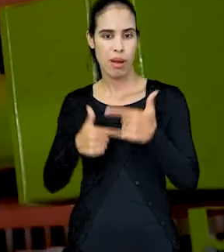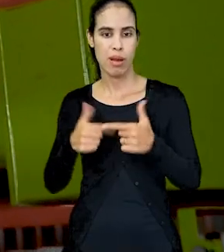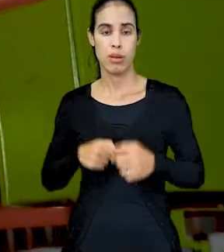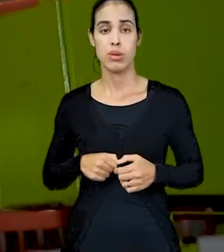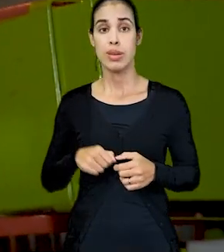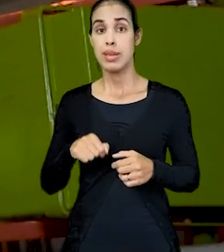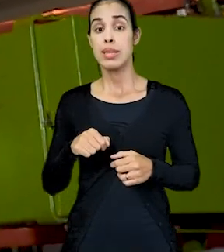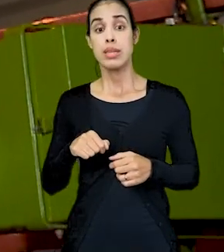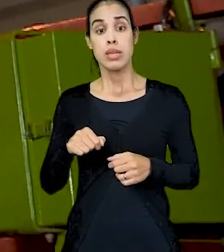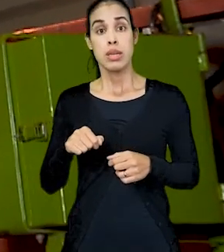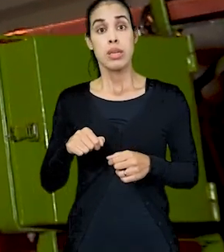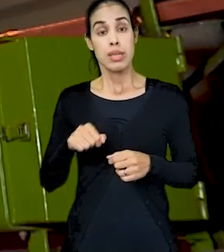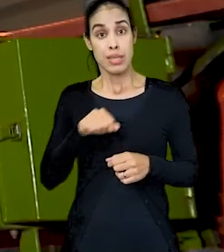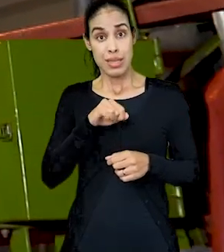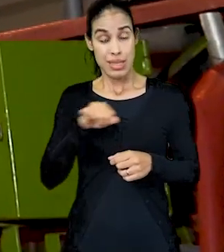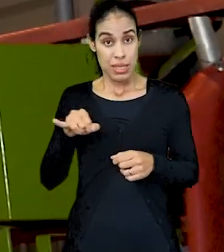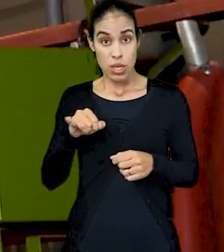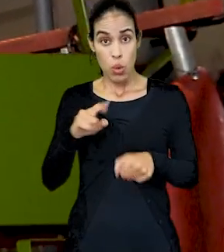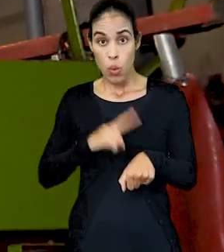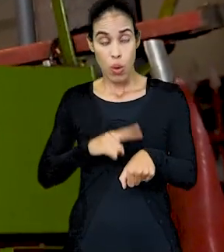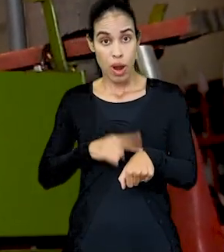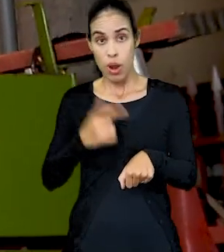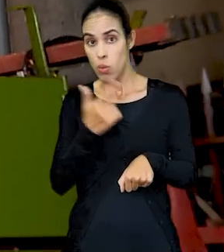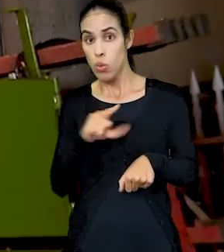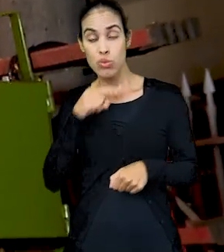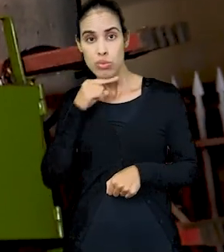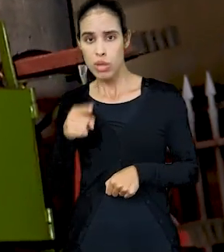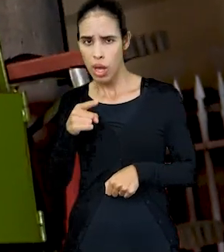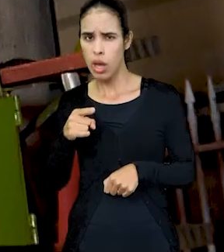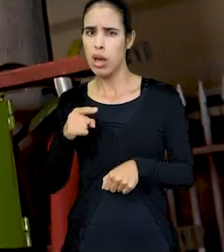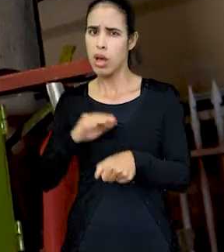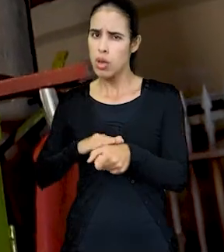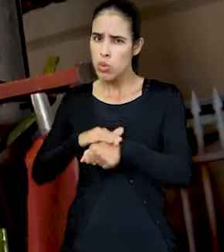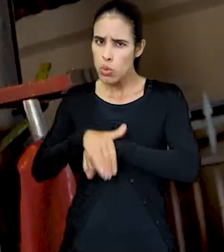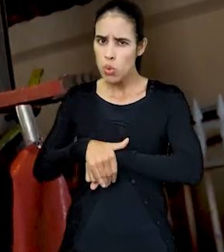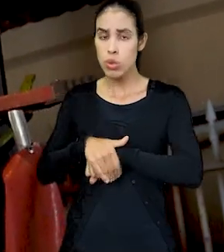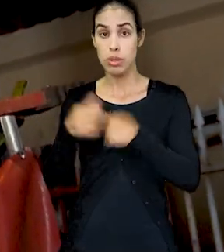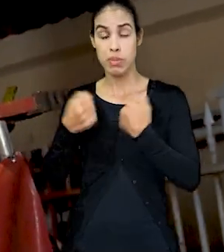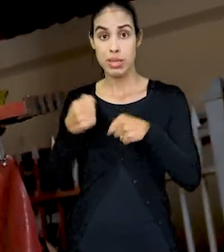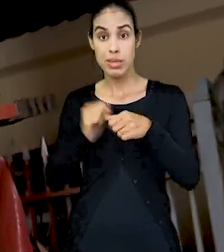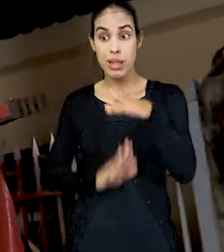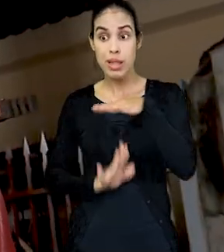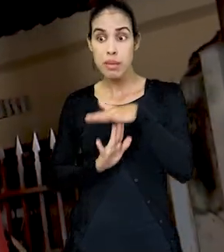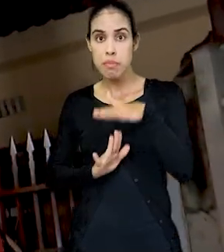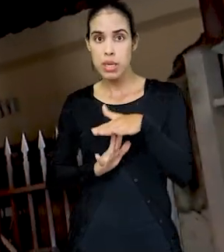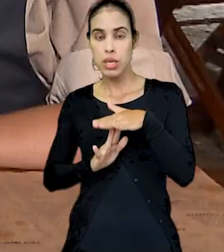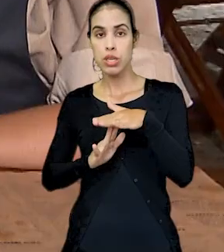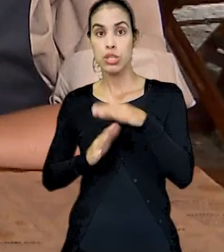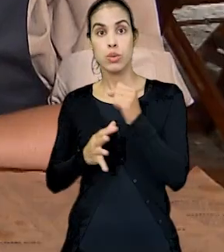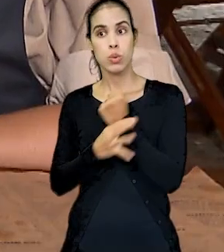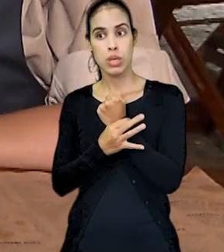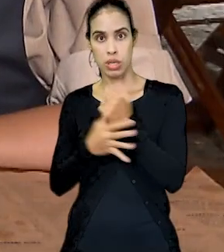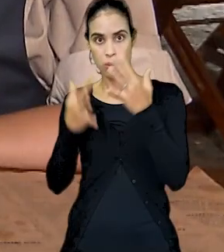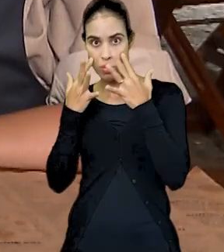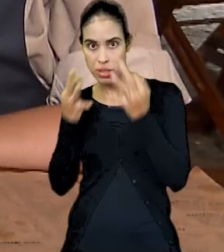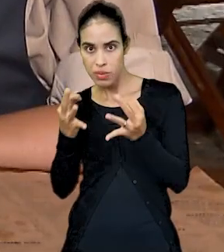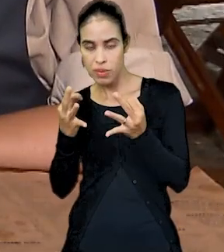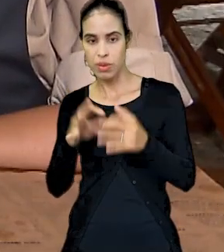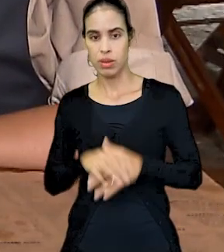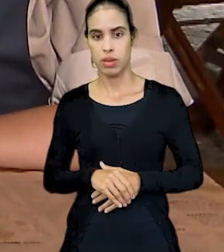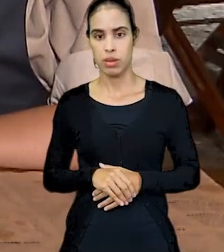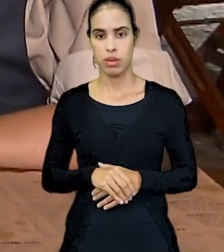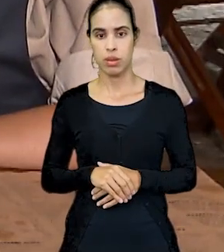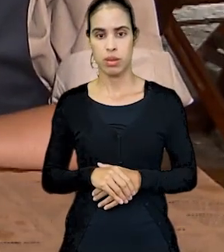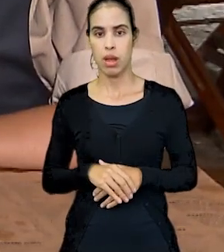que ser feito, faça da melhor forma possível, cumprindo a lei, observando os limites de jornada. Depois que você começa a